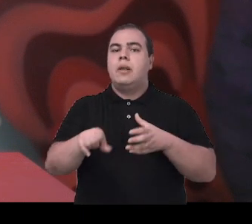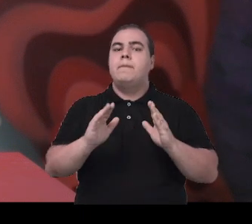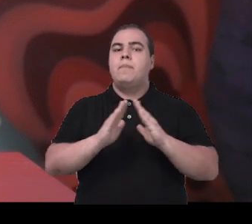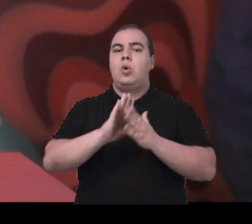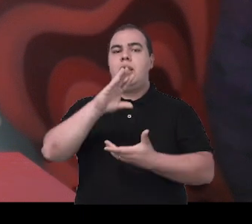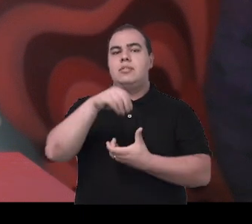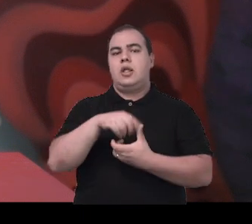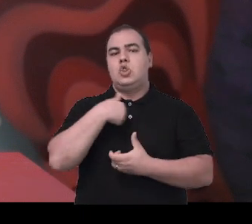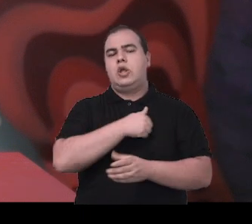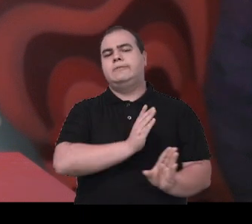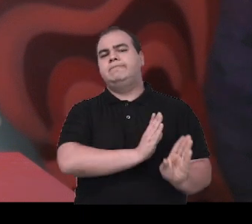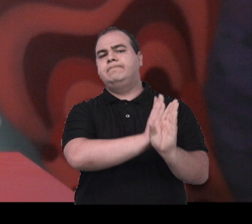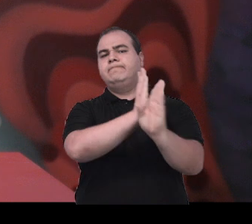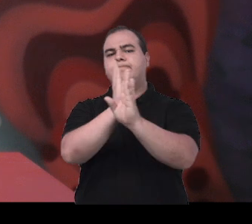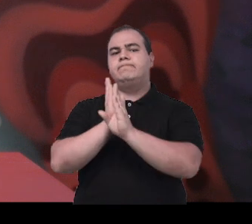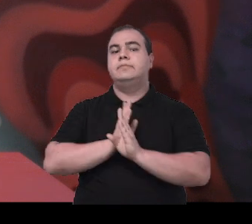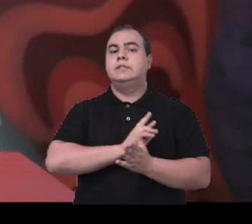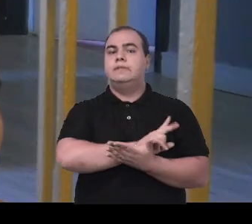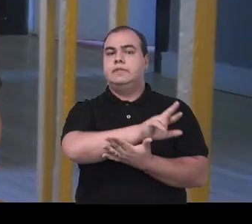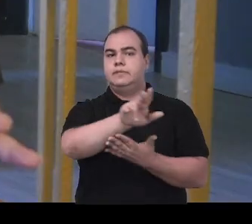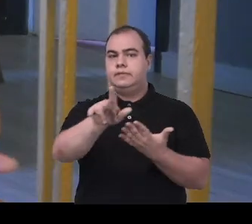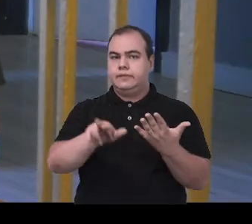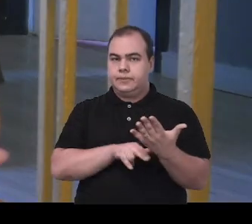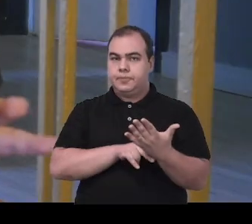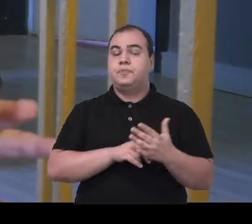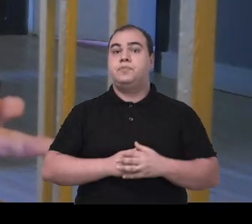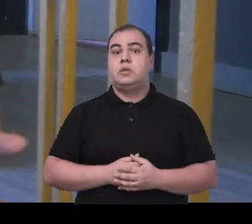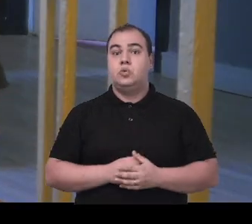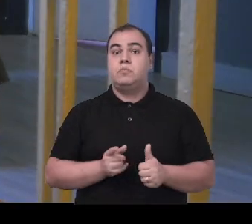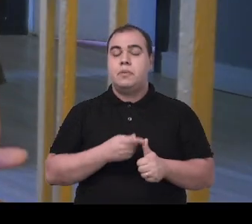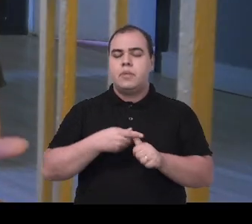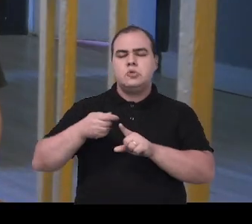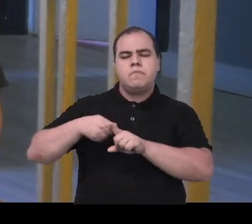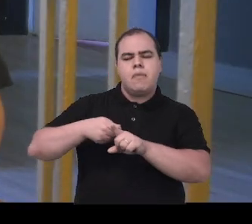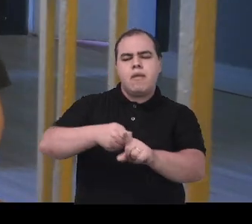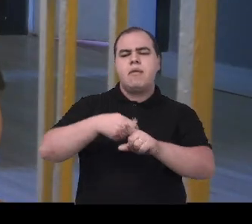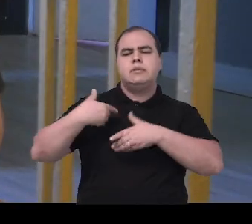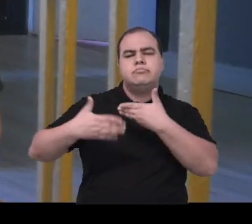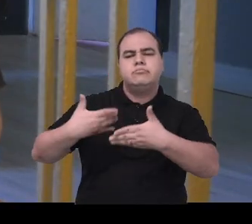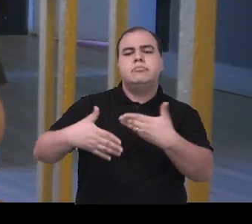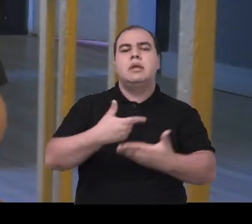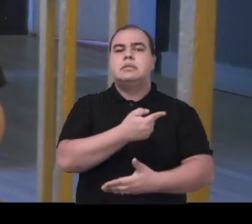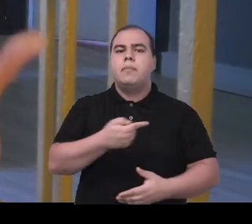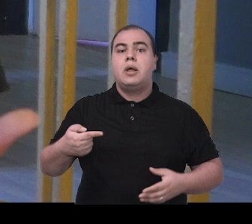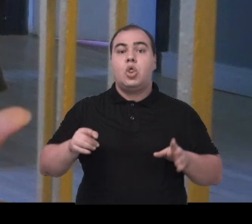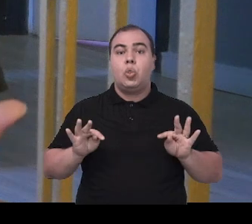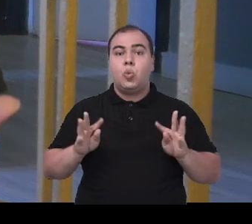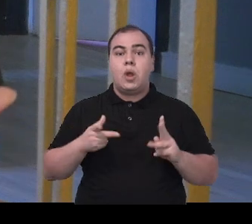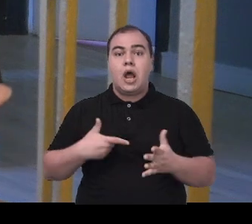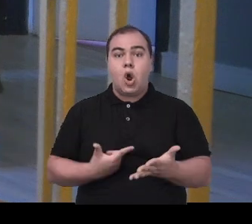irem morar nas moradias, a gente foi descobrindo muitas coisas. Os primeiros meses, as primeiras semanas, tudo que